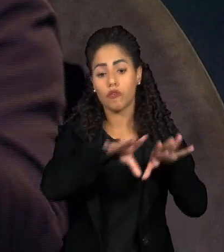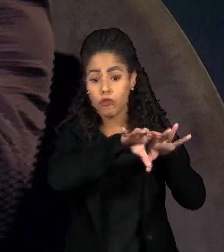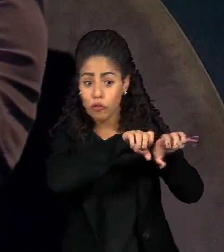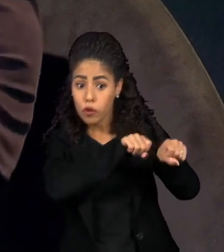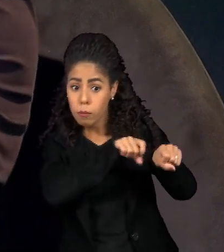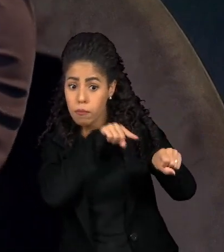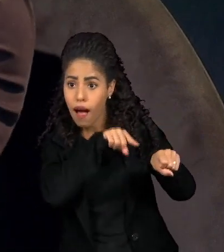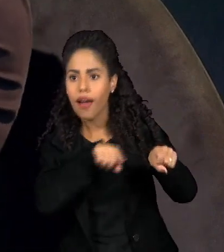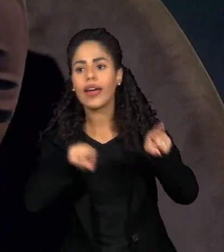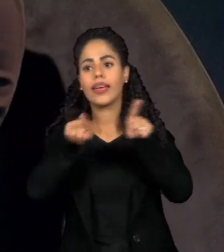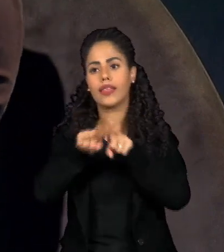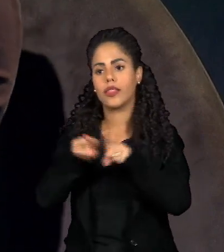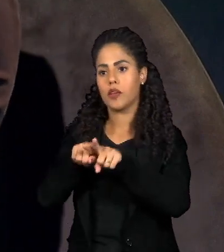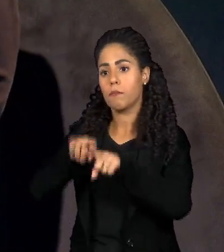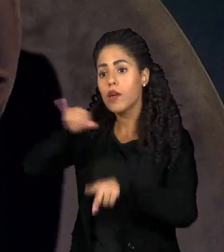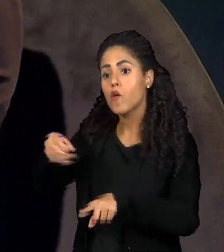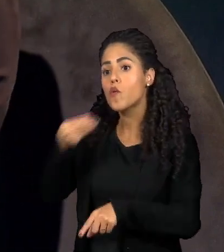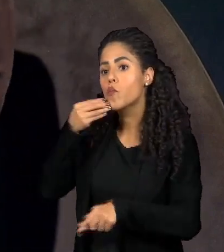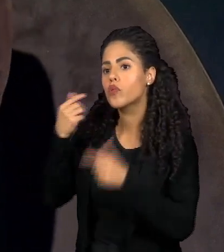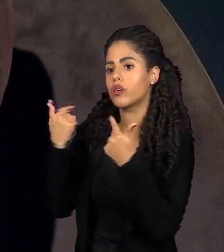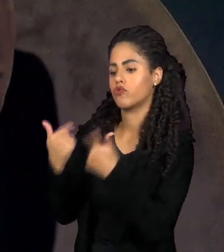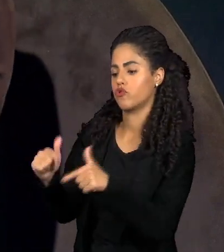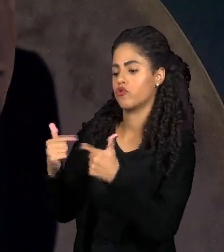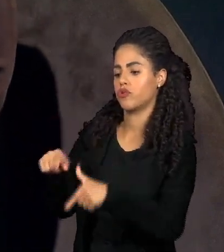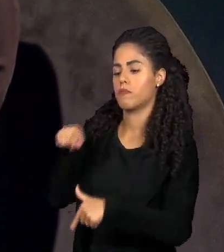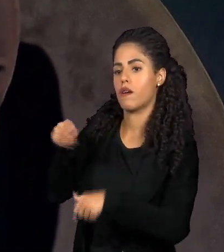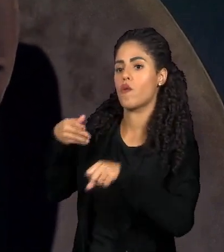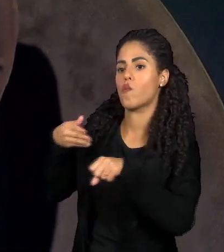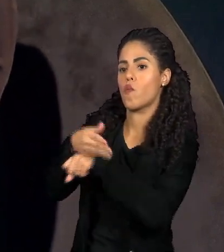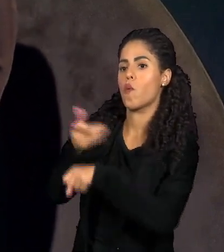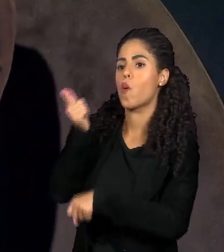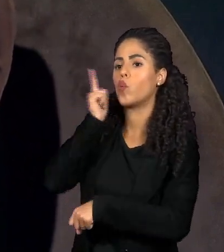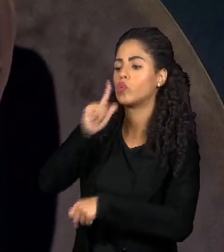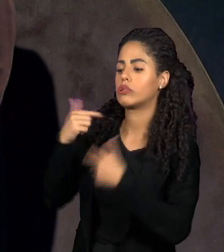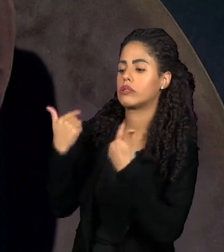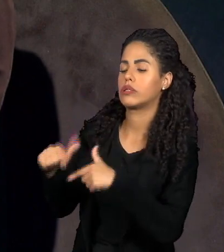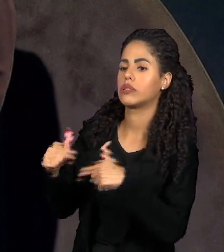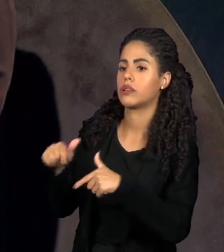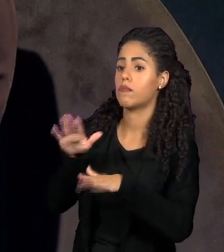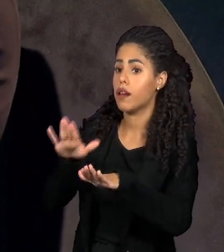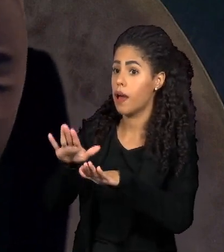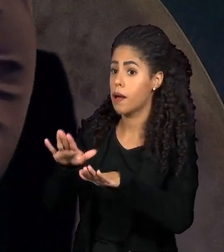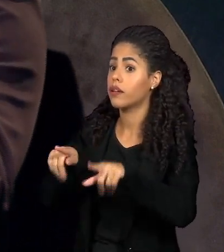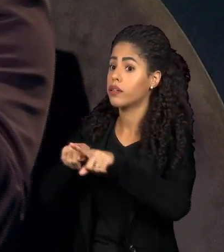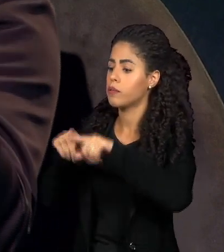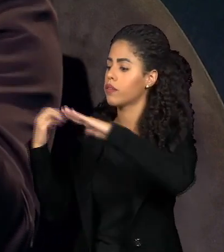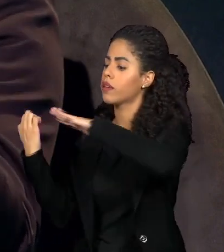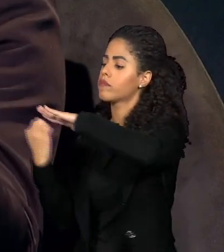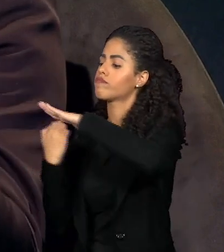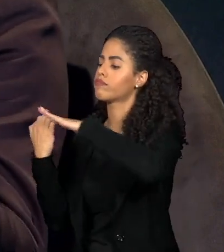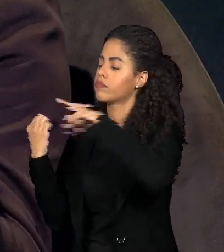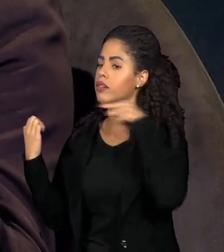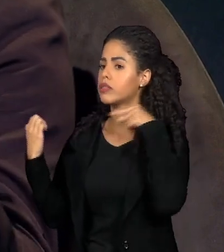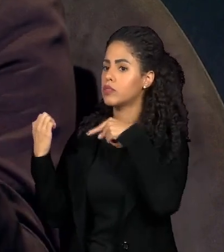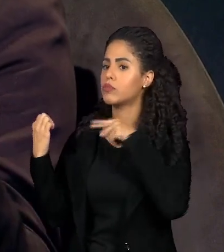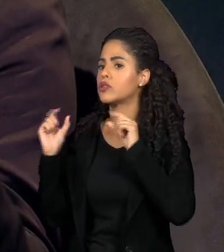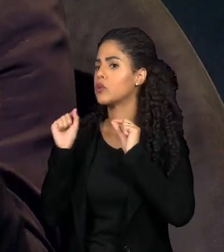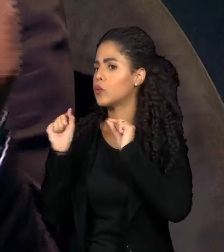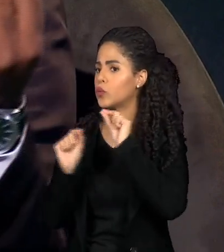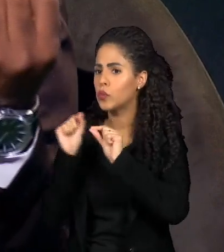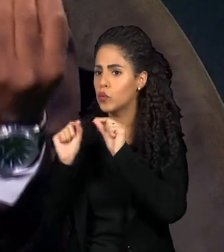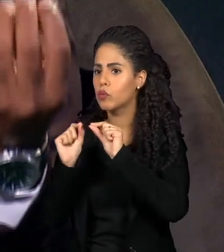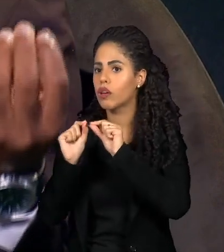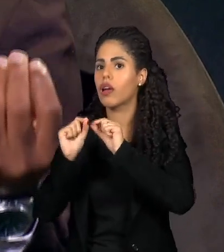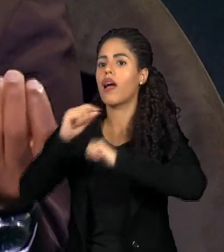profissionais lá na faculdade com o sistema de cotas e ações afirmativas, mas também a questão das empresas também. Aí a gente tem que olhar agora para o